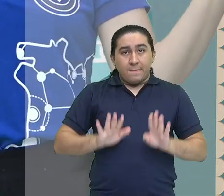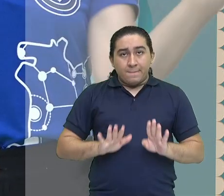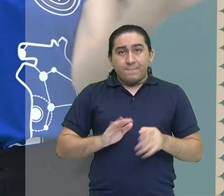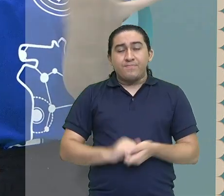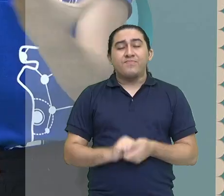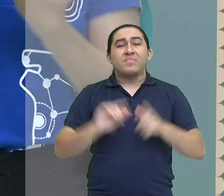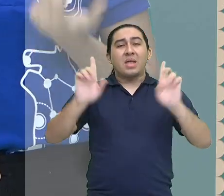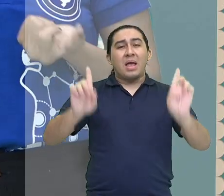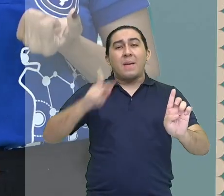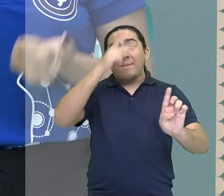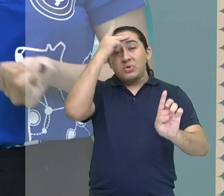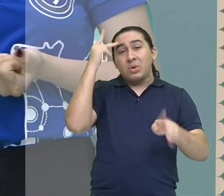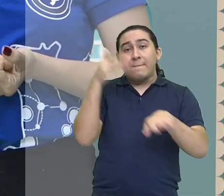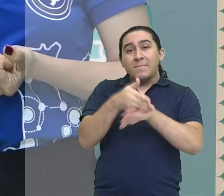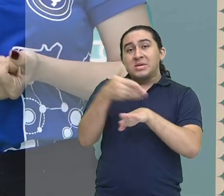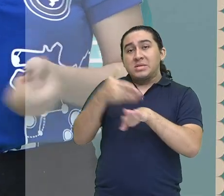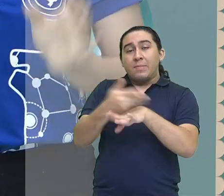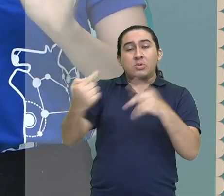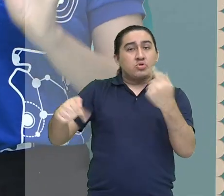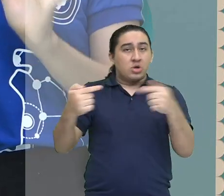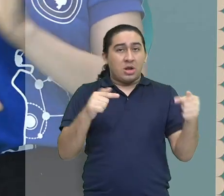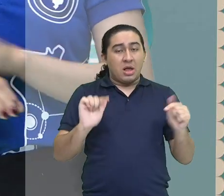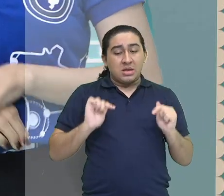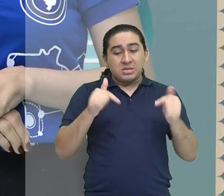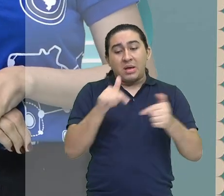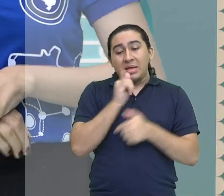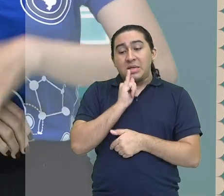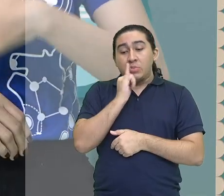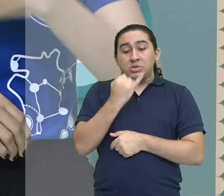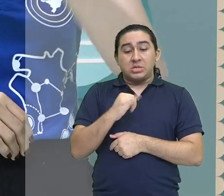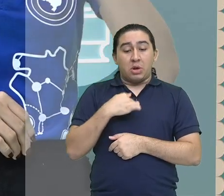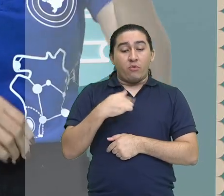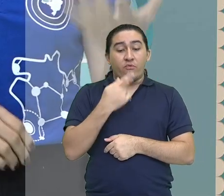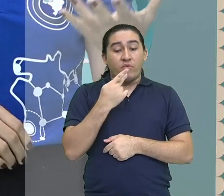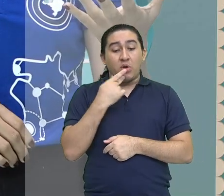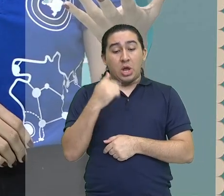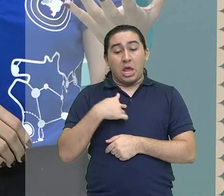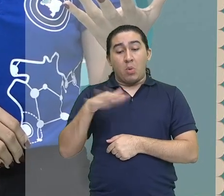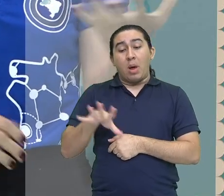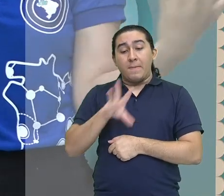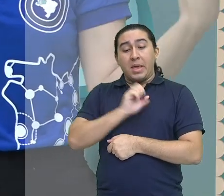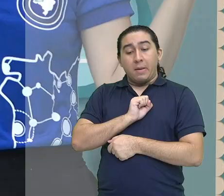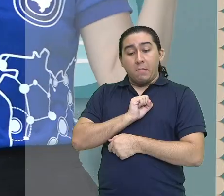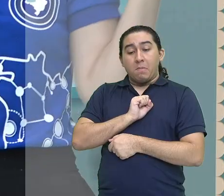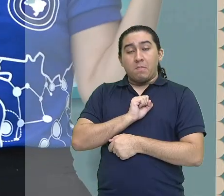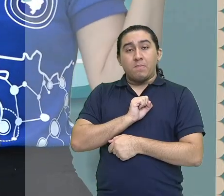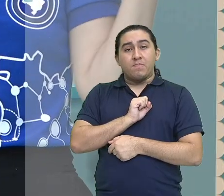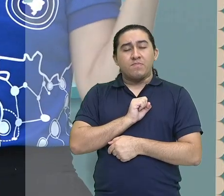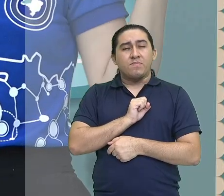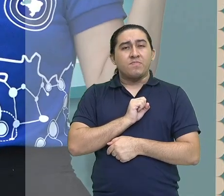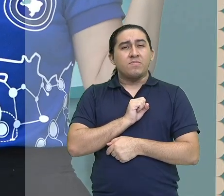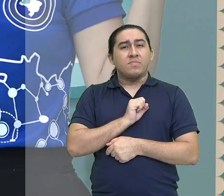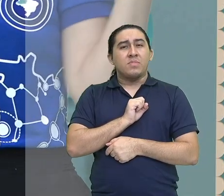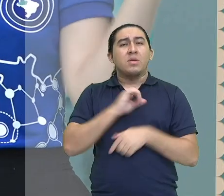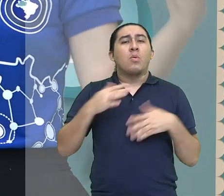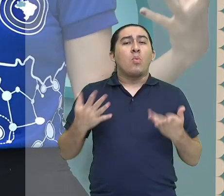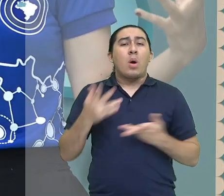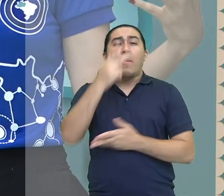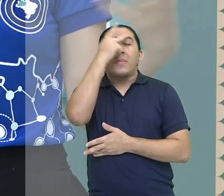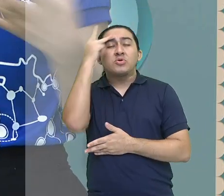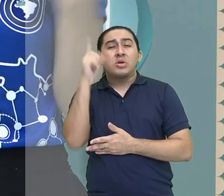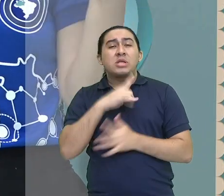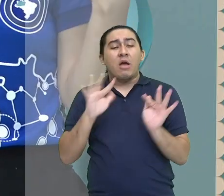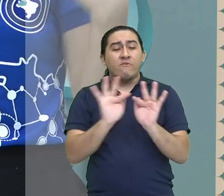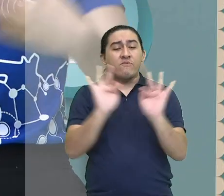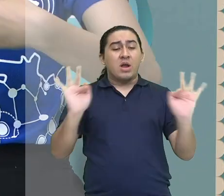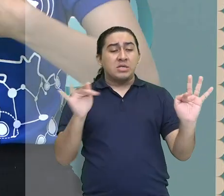as pessoas que participam da ação. Por exemplo, se eu digo eu amei, quem é a pessoa que está participando desse momento